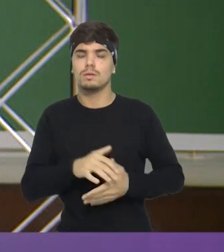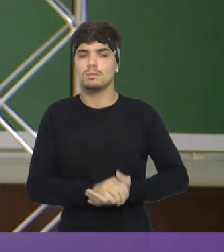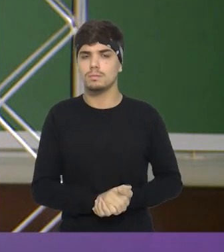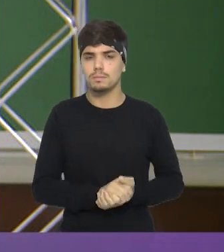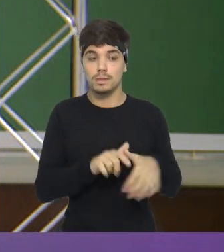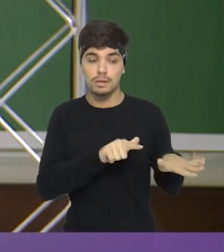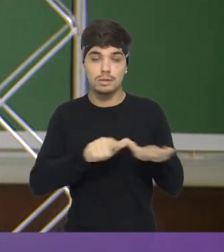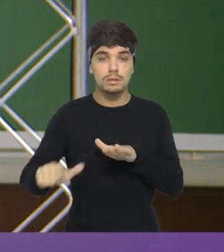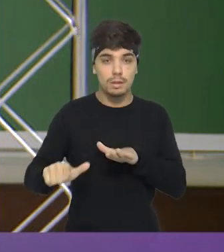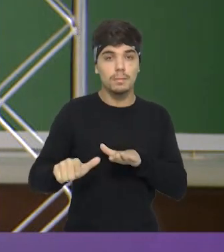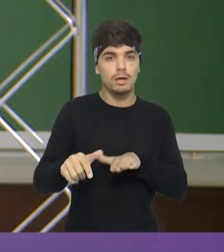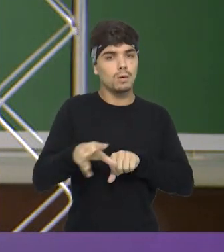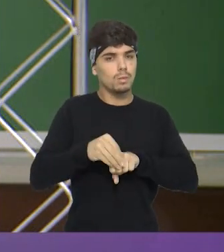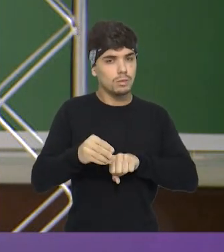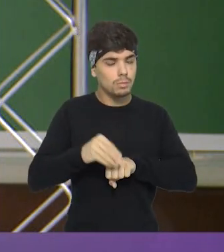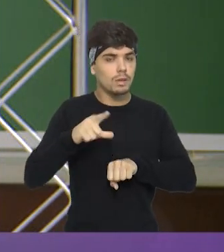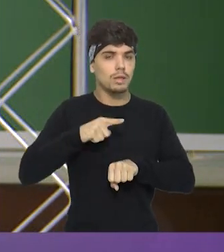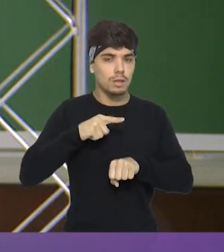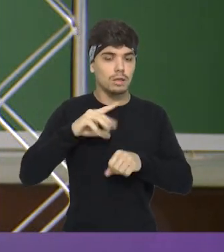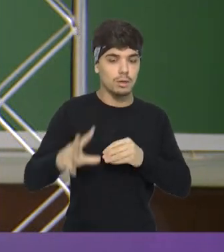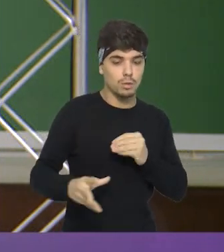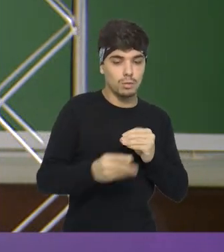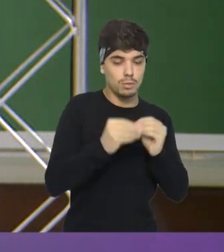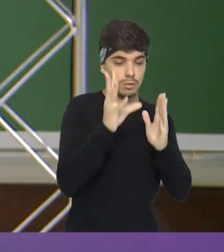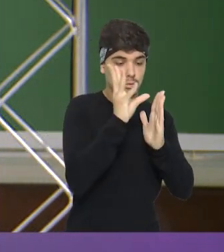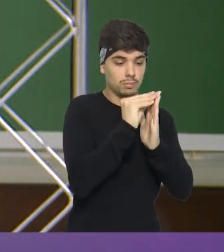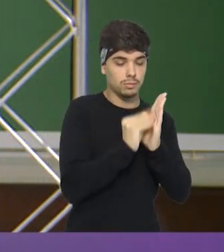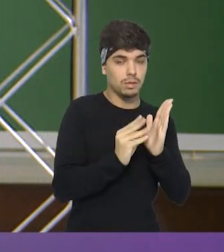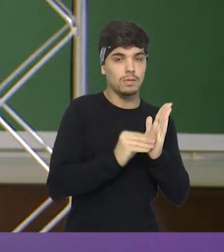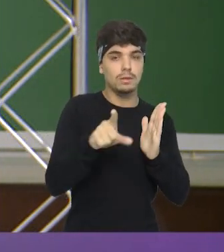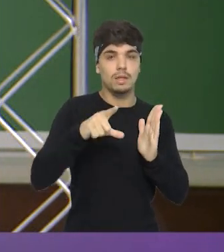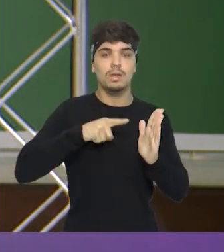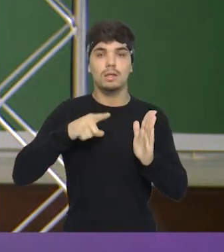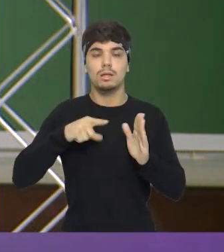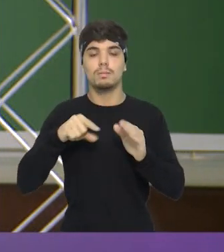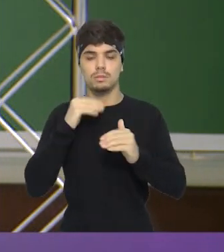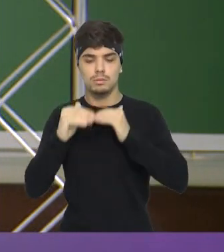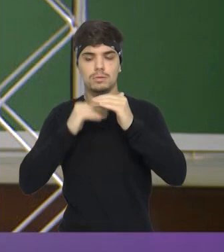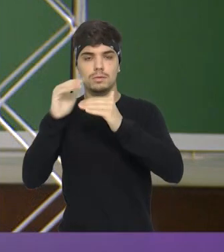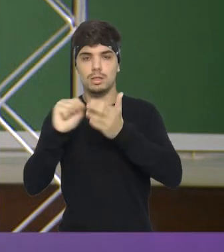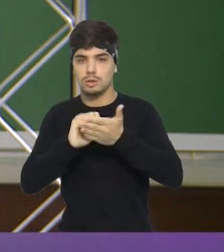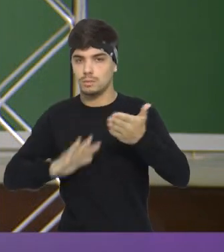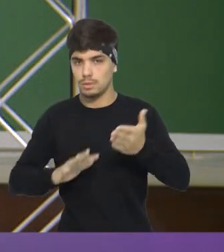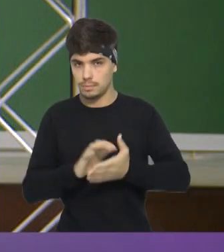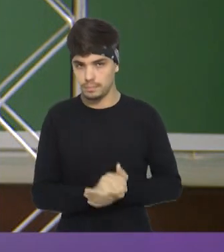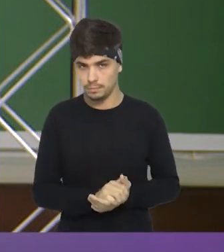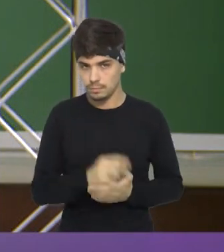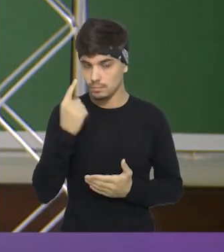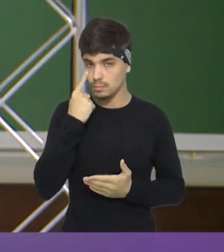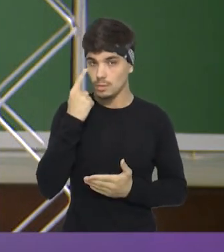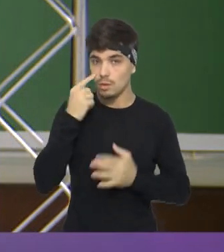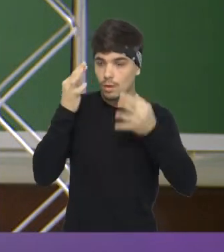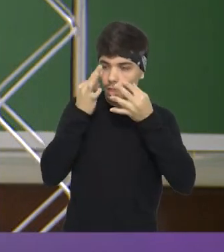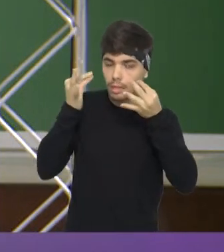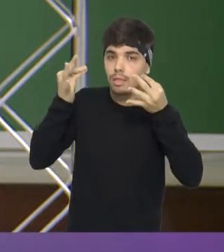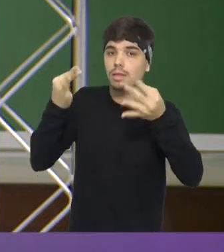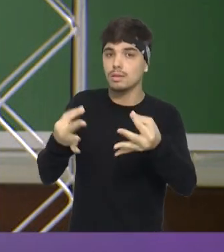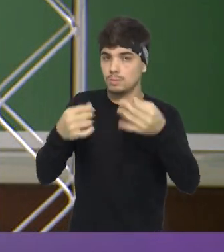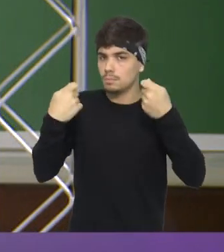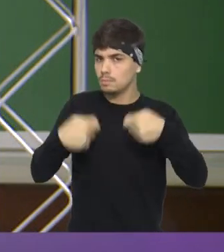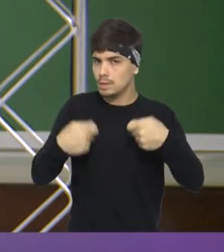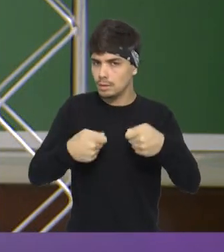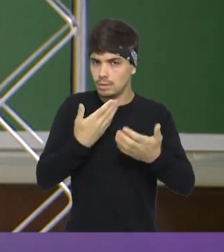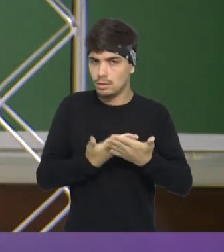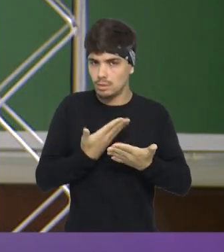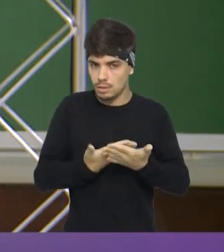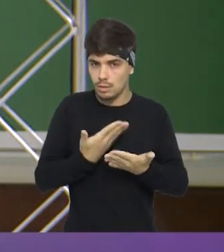de novembro. Na Semana do Conhecimento, além dos conteúdos estudados, vocês desenvolverão uma atividade. Então, prestem